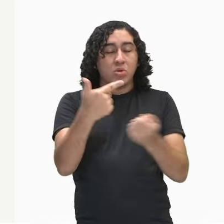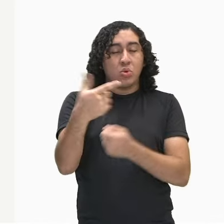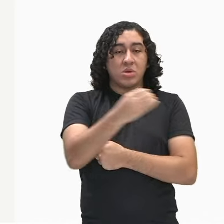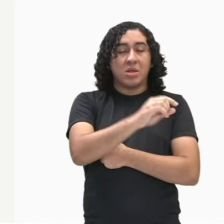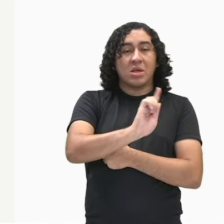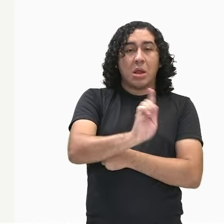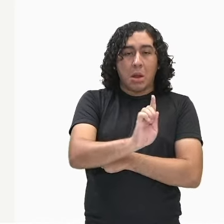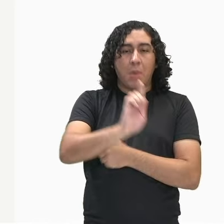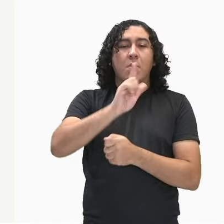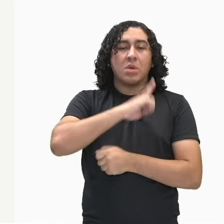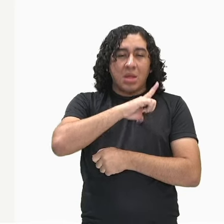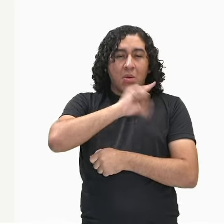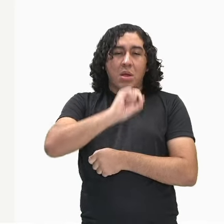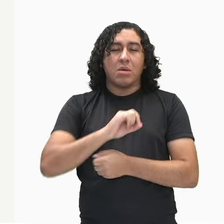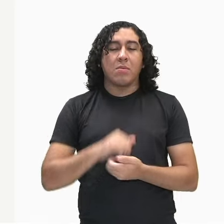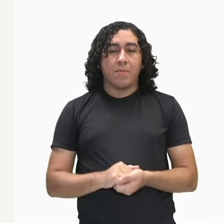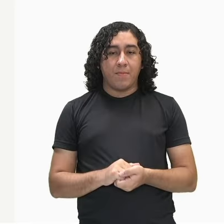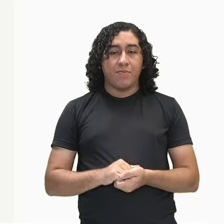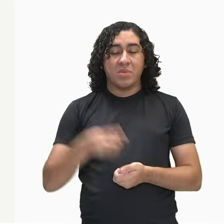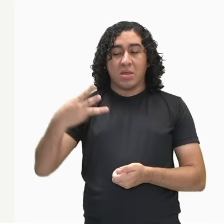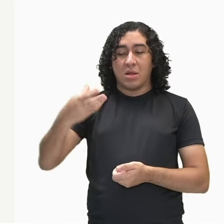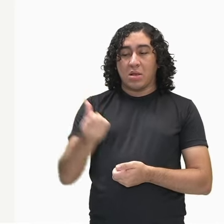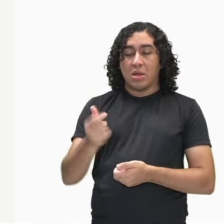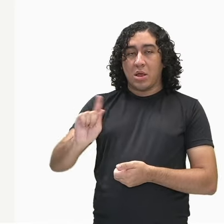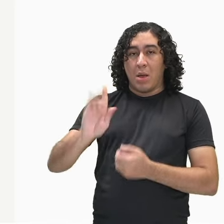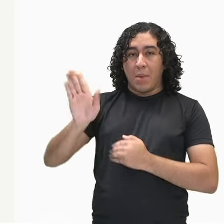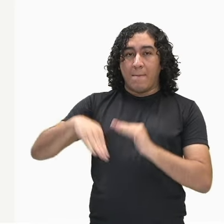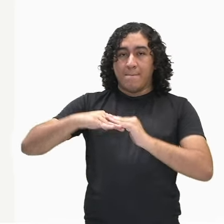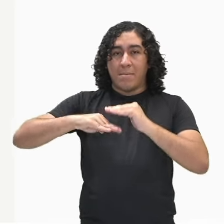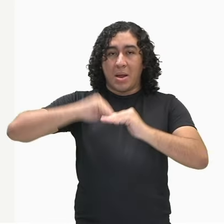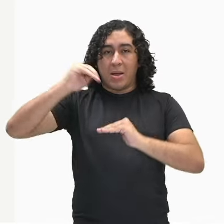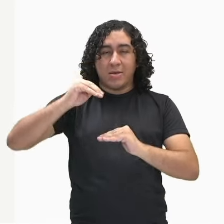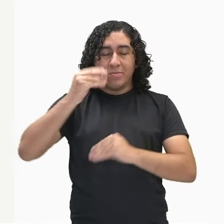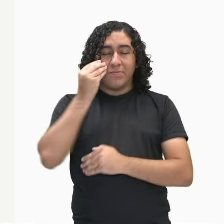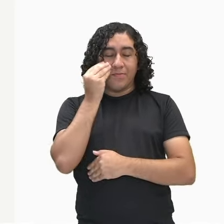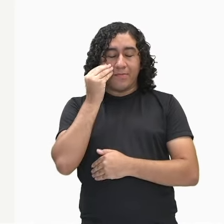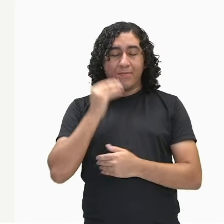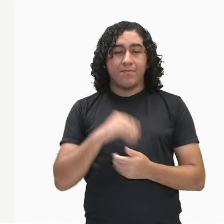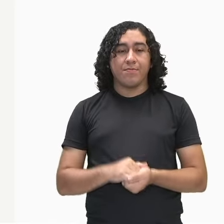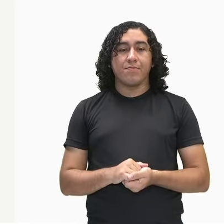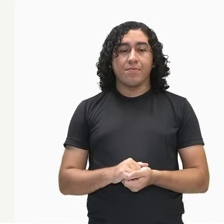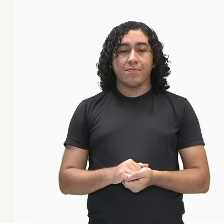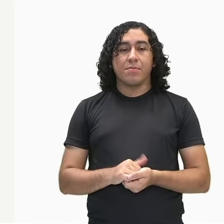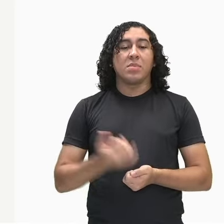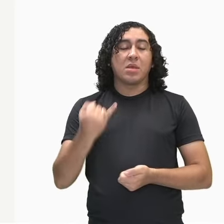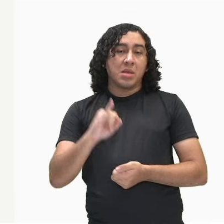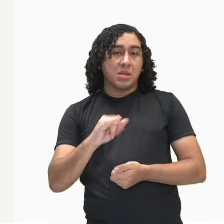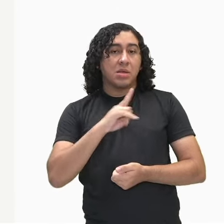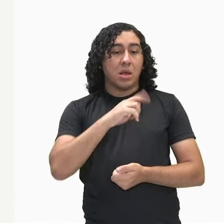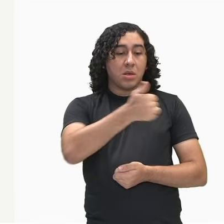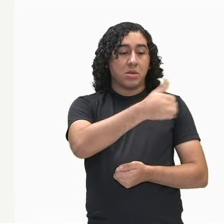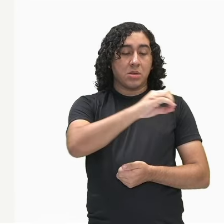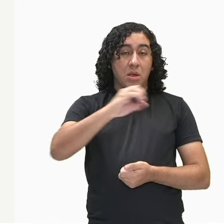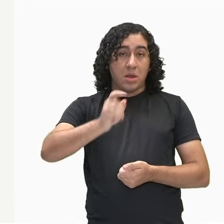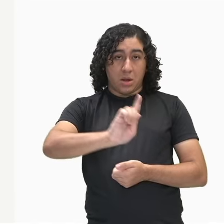72, ou seja, 36 gramas a mais. Vamos ver. Se nós temos 100